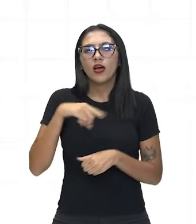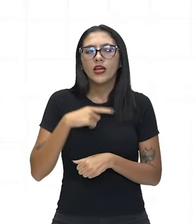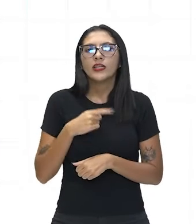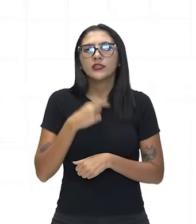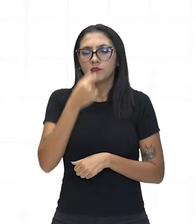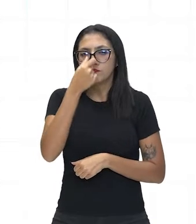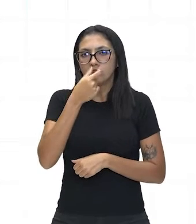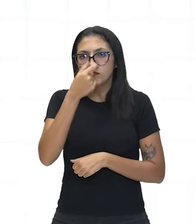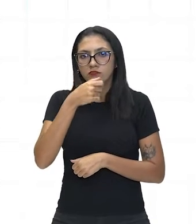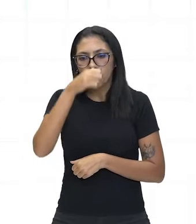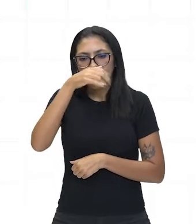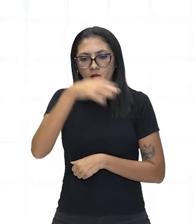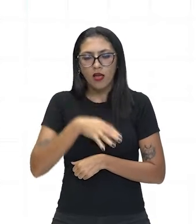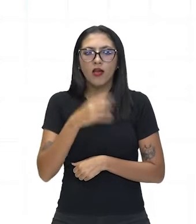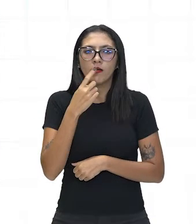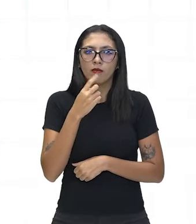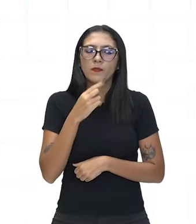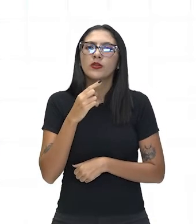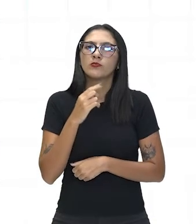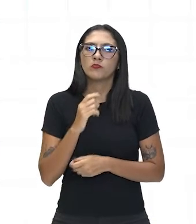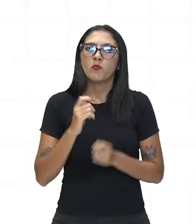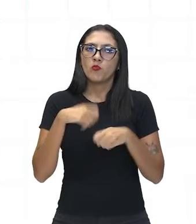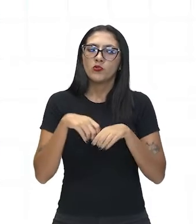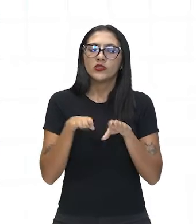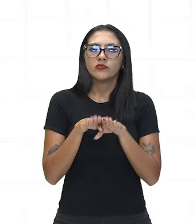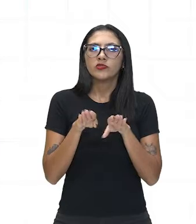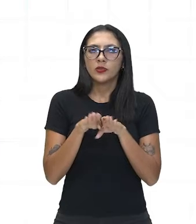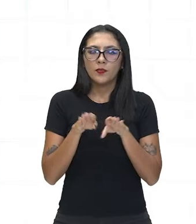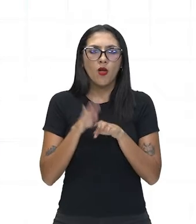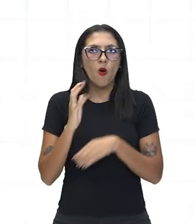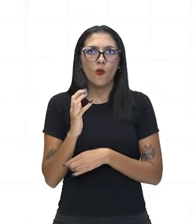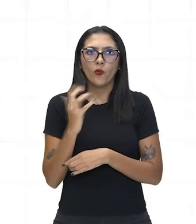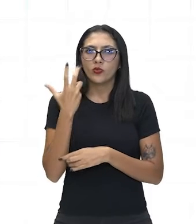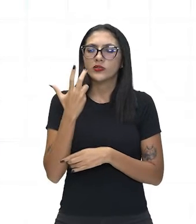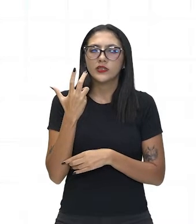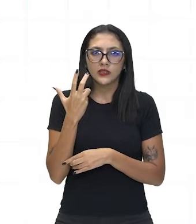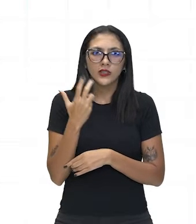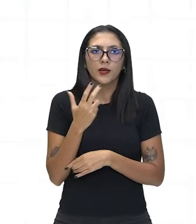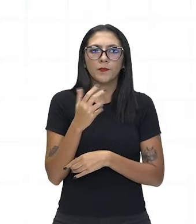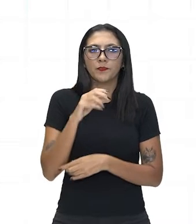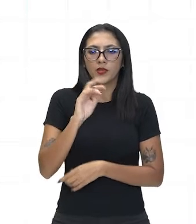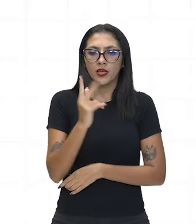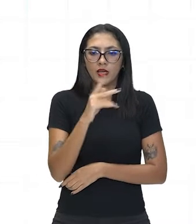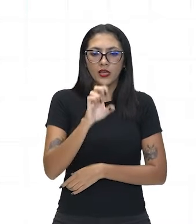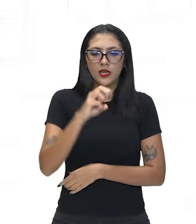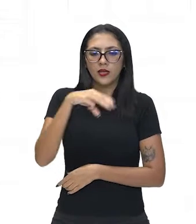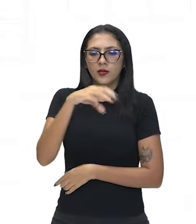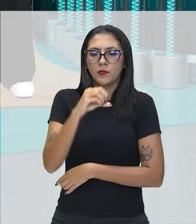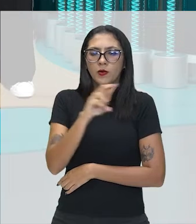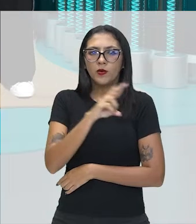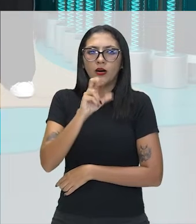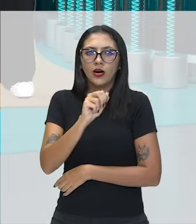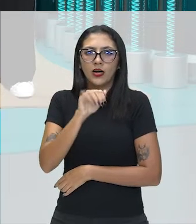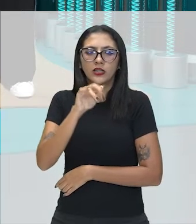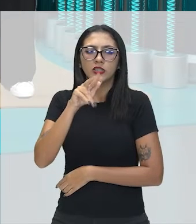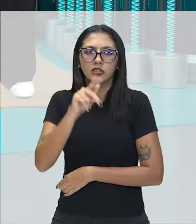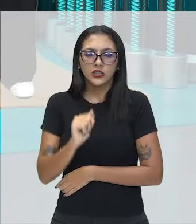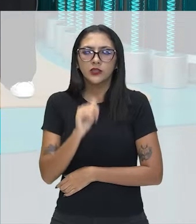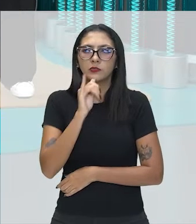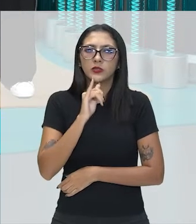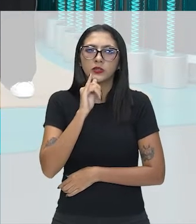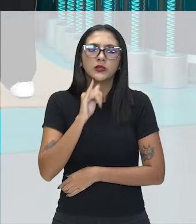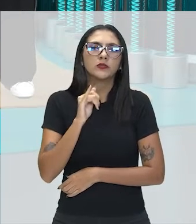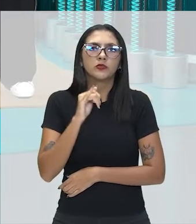pode indicar uma hemorragia interna. Então, a pessoa se acidentou, bateu com a cabeça e começou a sangrar